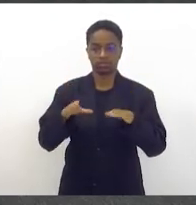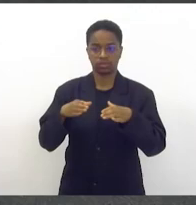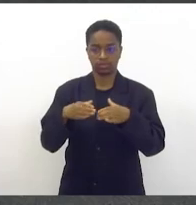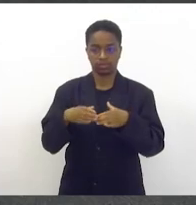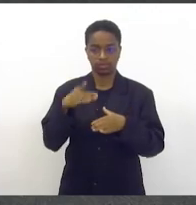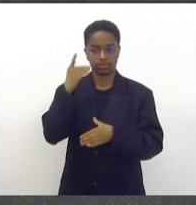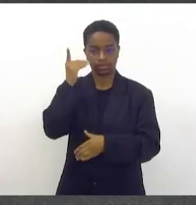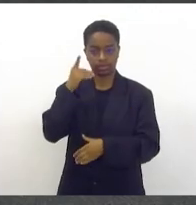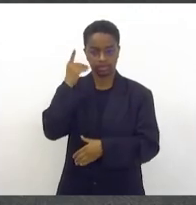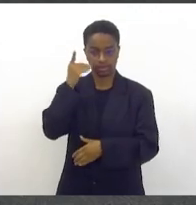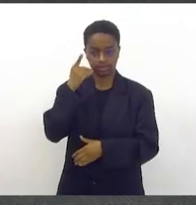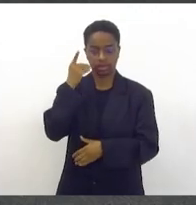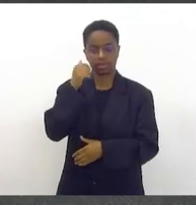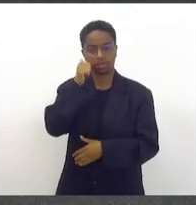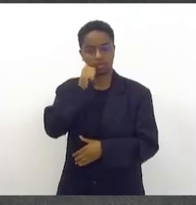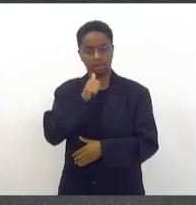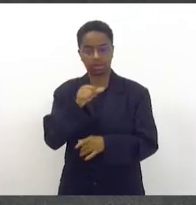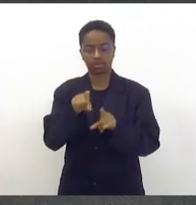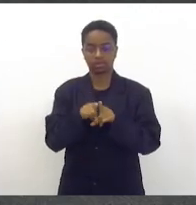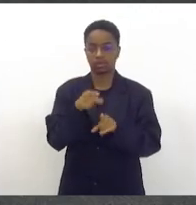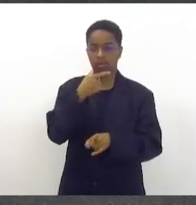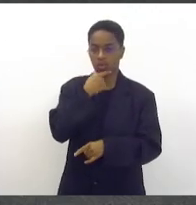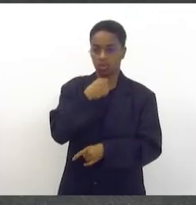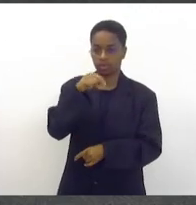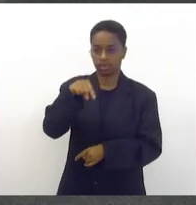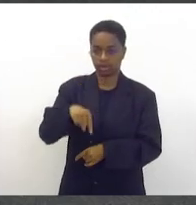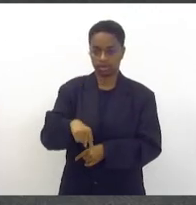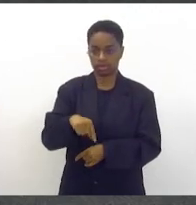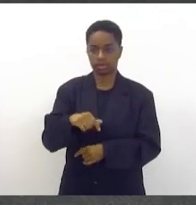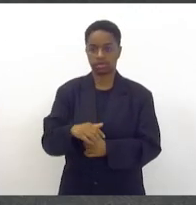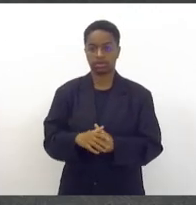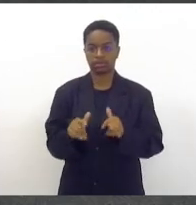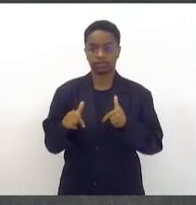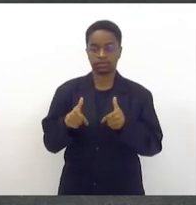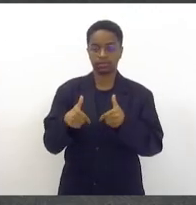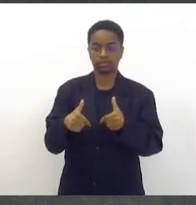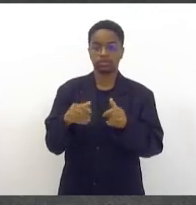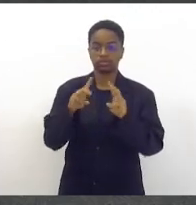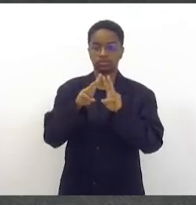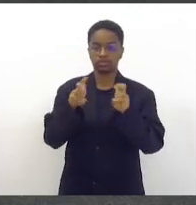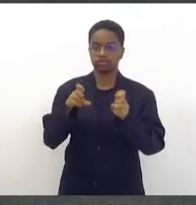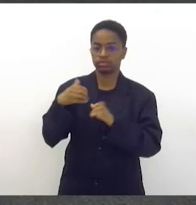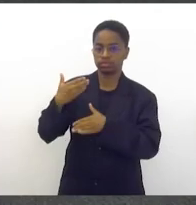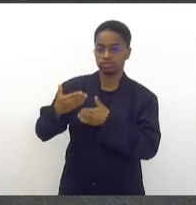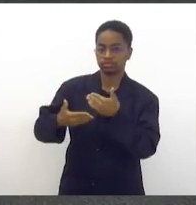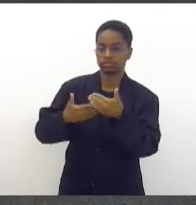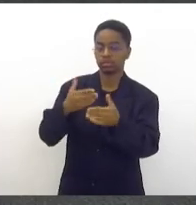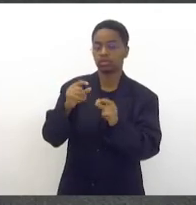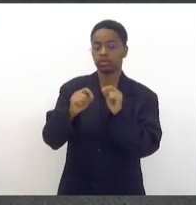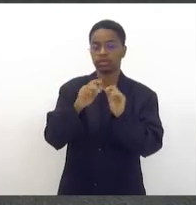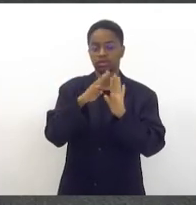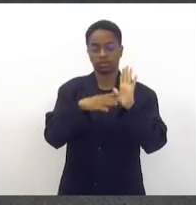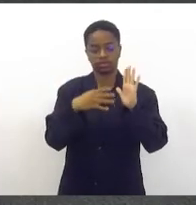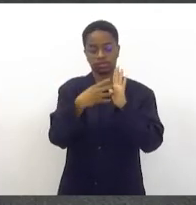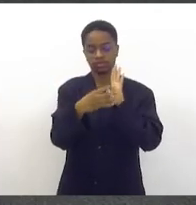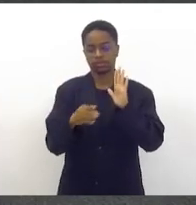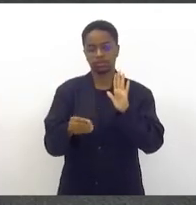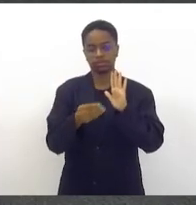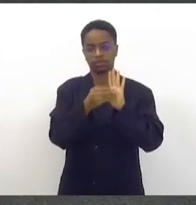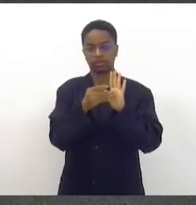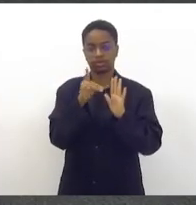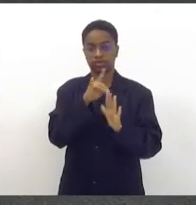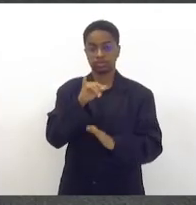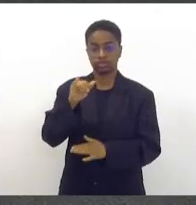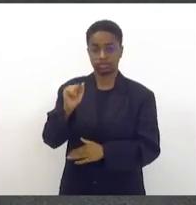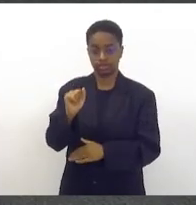das deputadas e dos deputados aqui dessa legislatura no avanço que é incluir no calendário oficial do Estado do Rio de Janeiro o